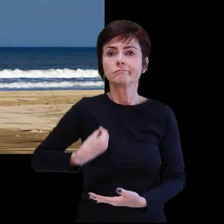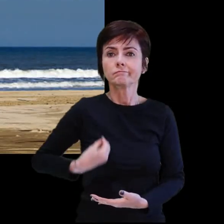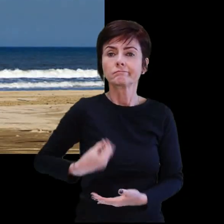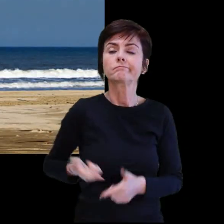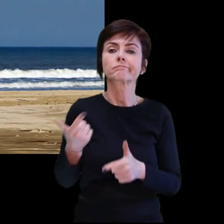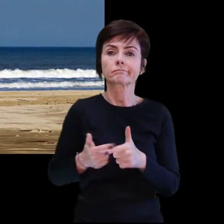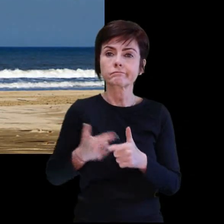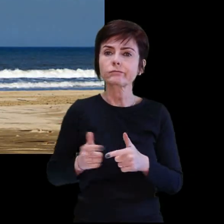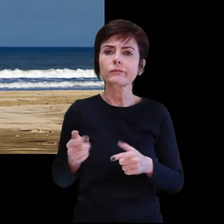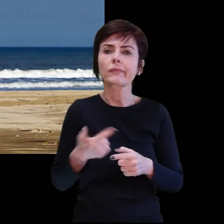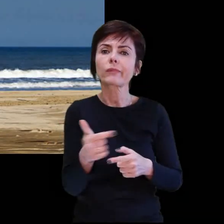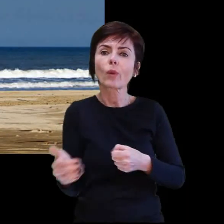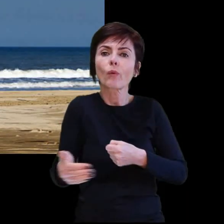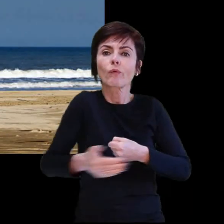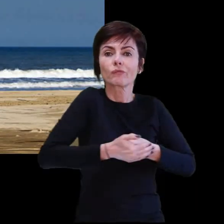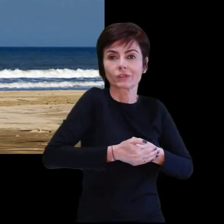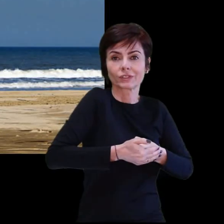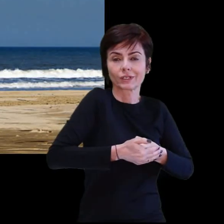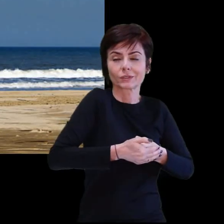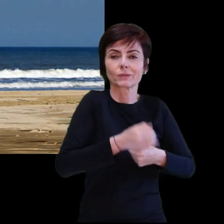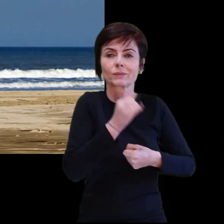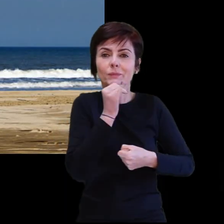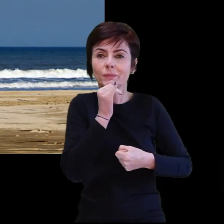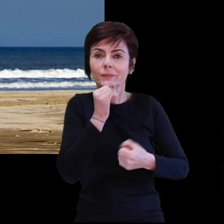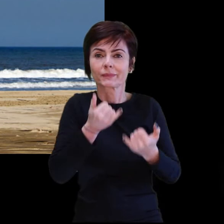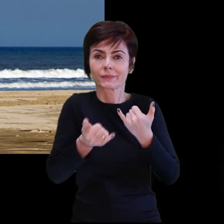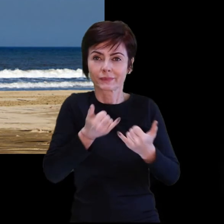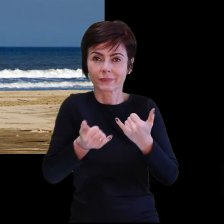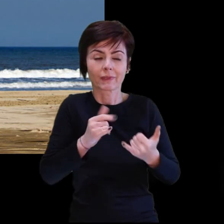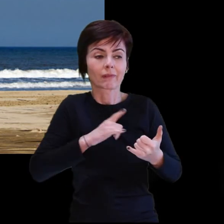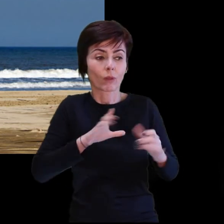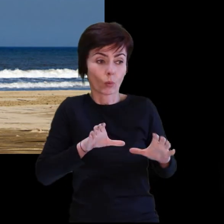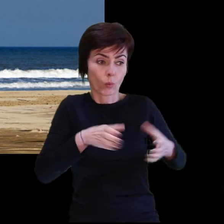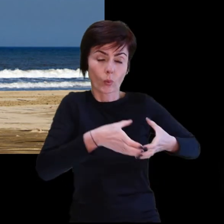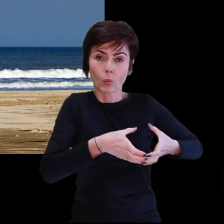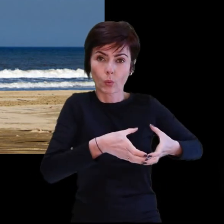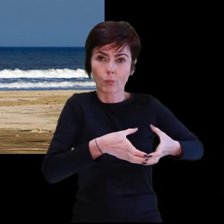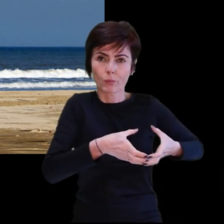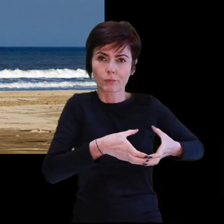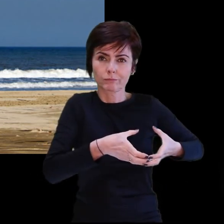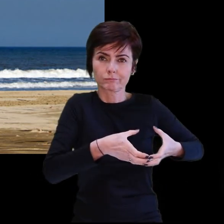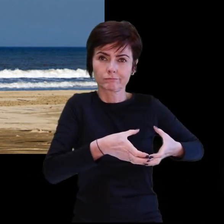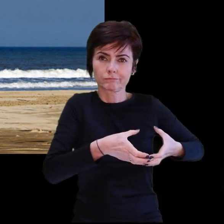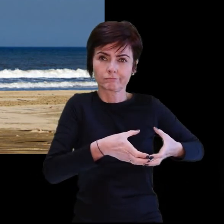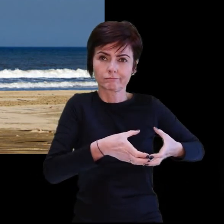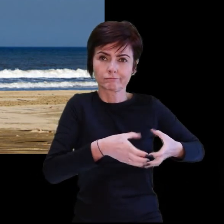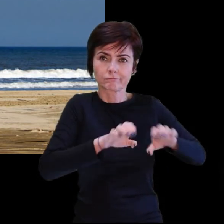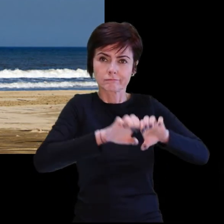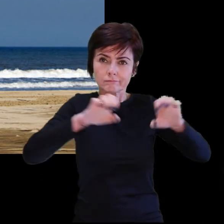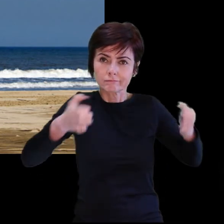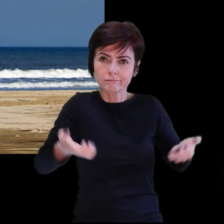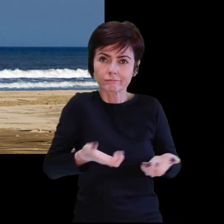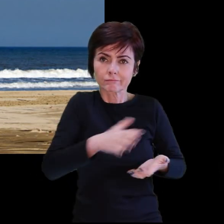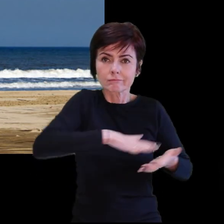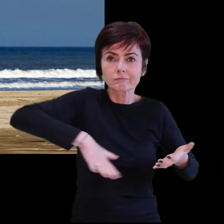os organismos vivos porque eles não estão isolados, principalmente. Então a gente tem um conjunto, né,